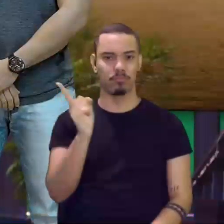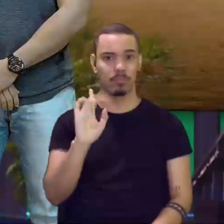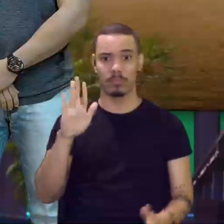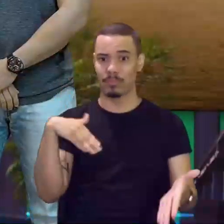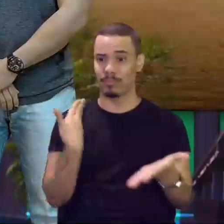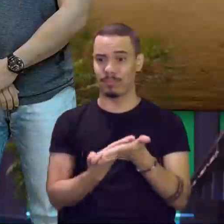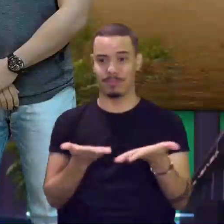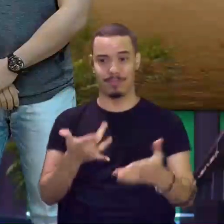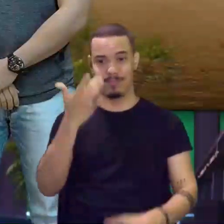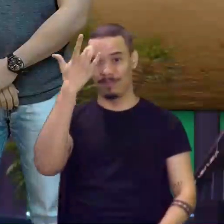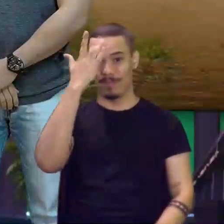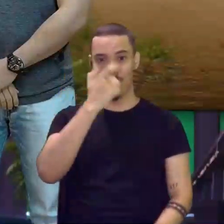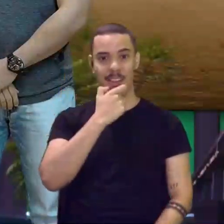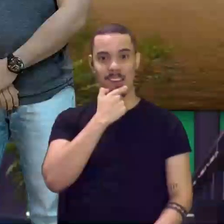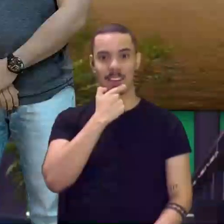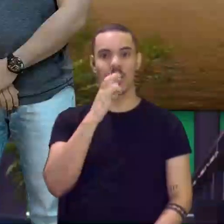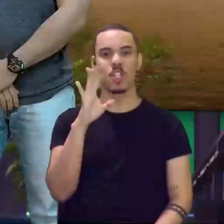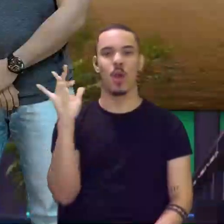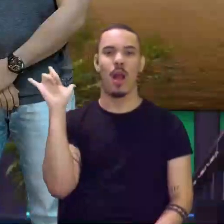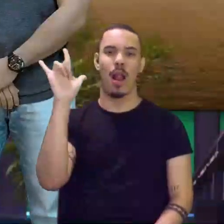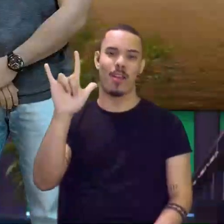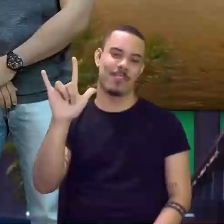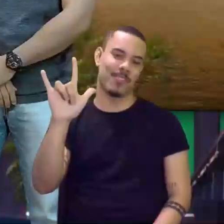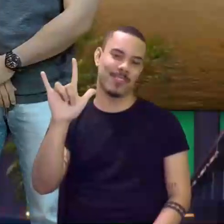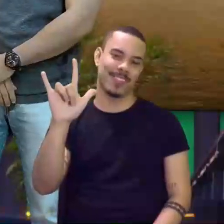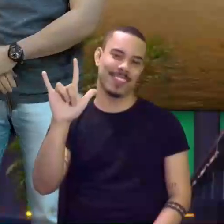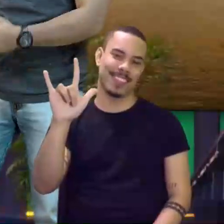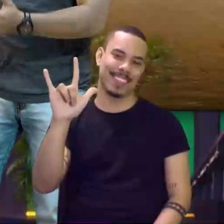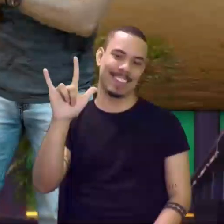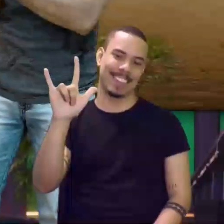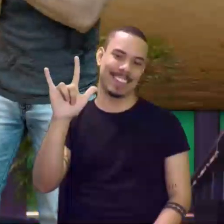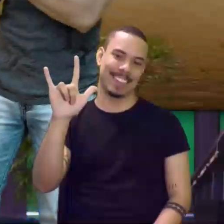eu não sei ler em inglês, se você dizer I love you.